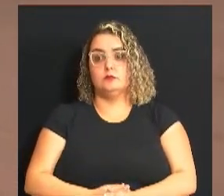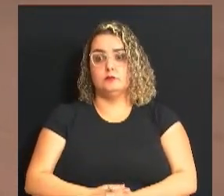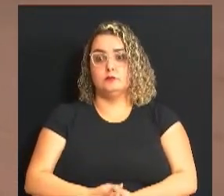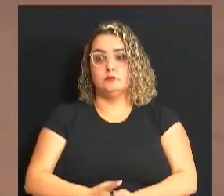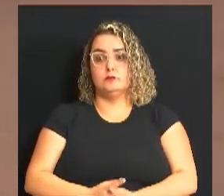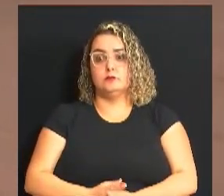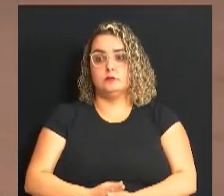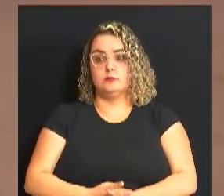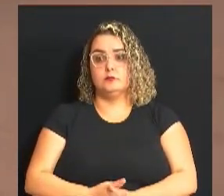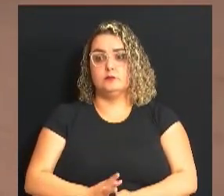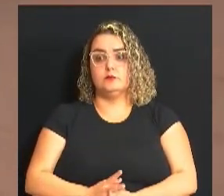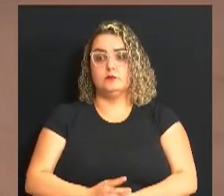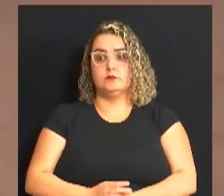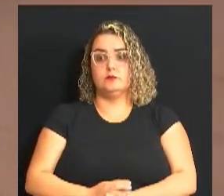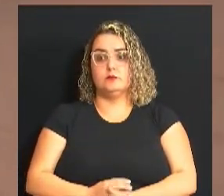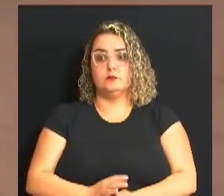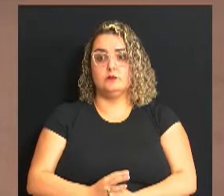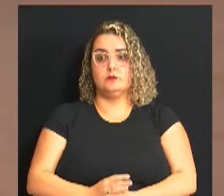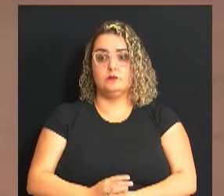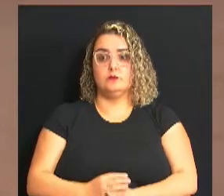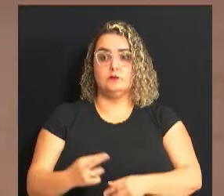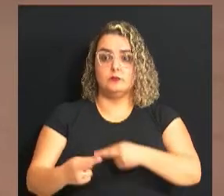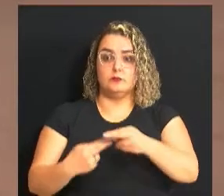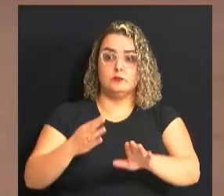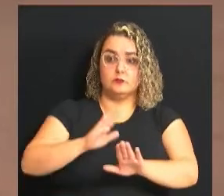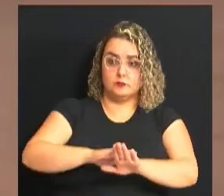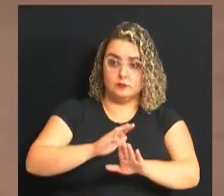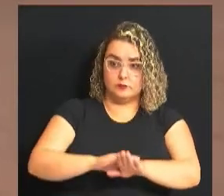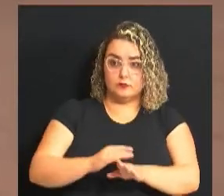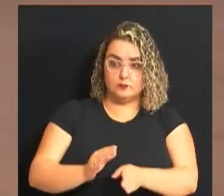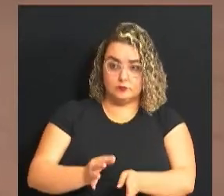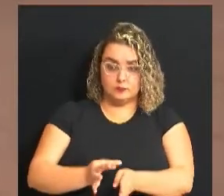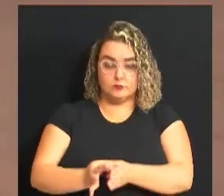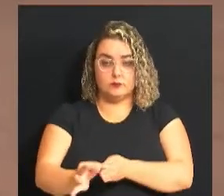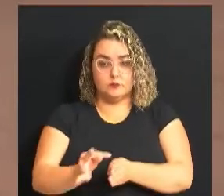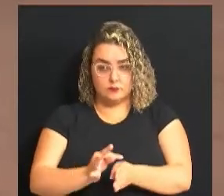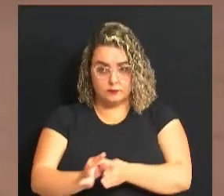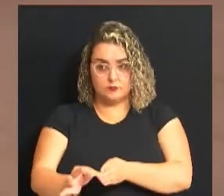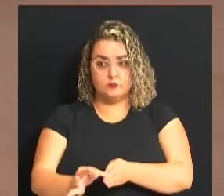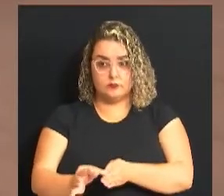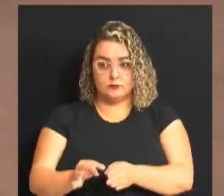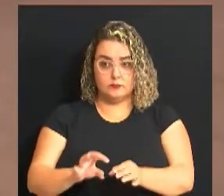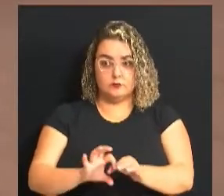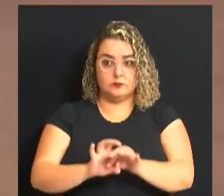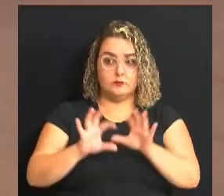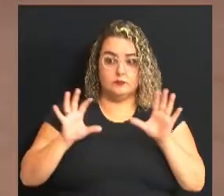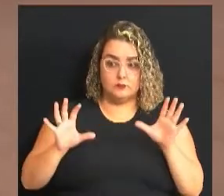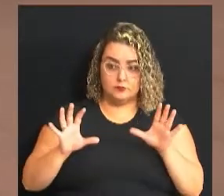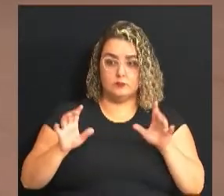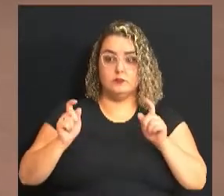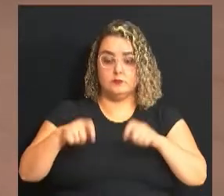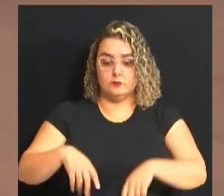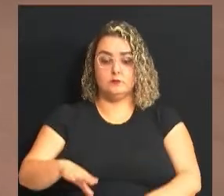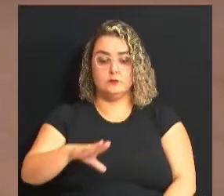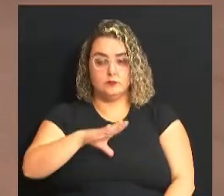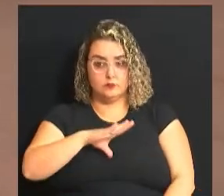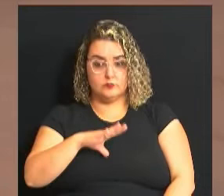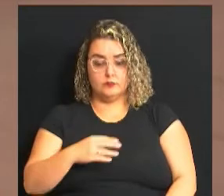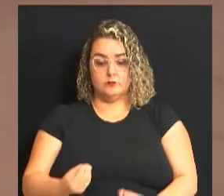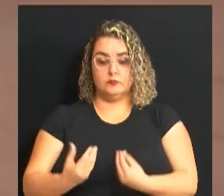que, em relação ao funcionamento do Conselho, que é um órgão autônomo, compete ao município dar o